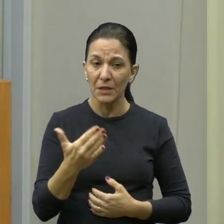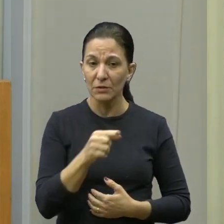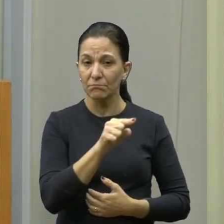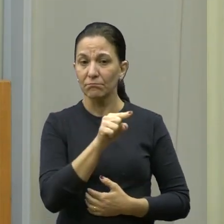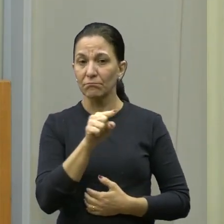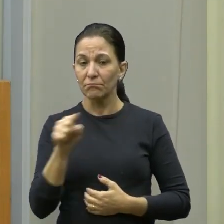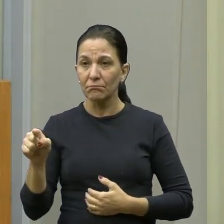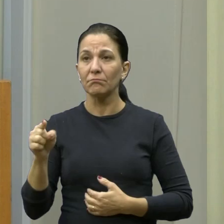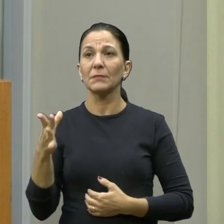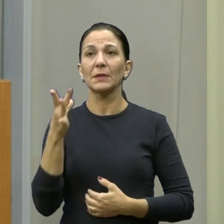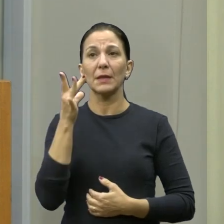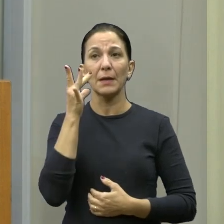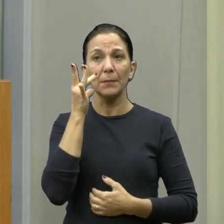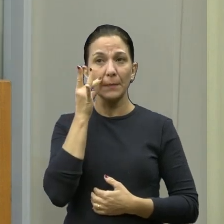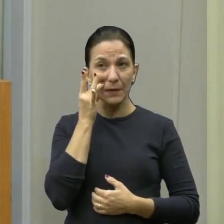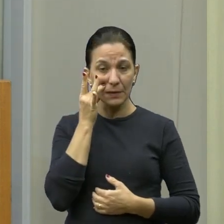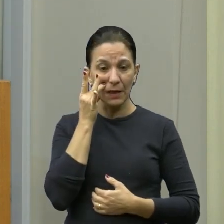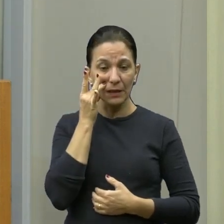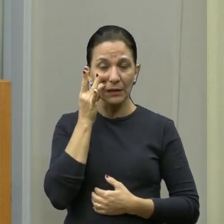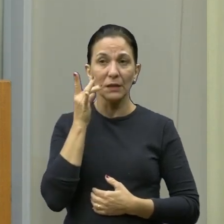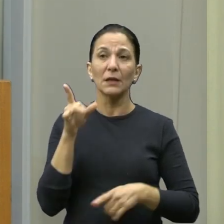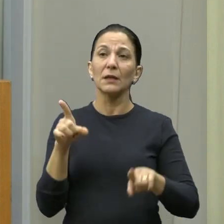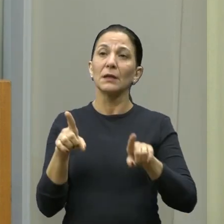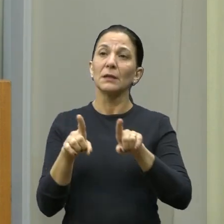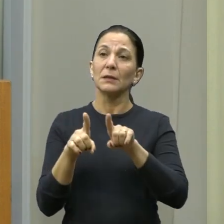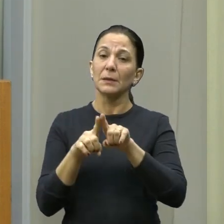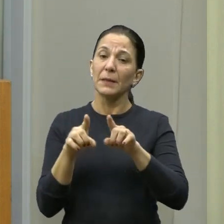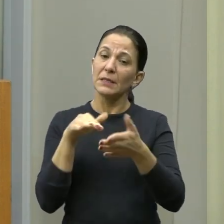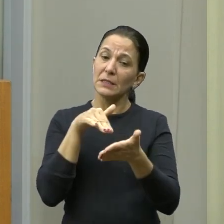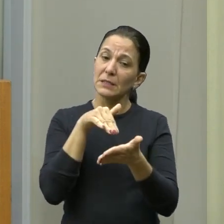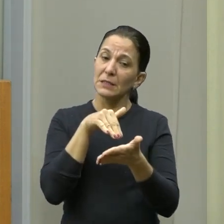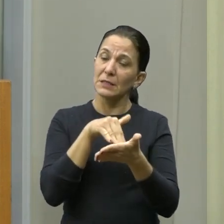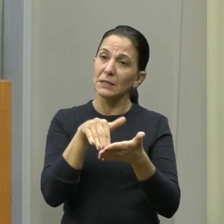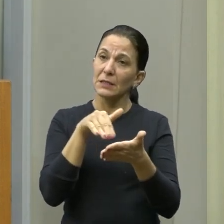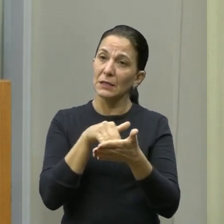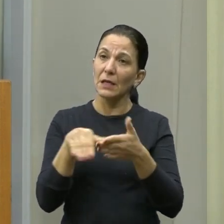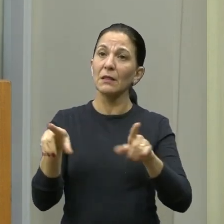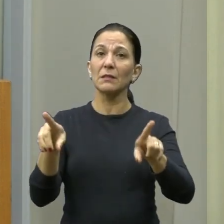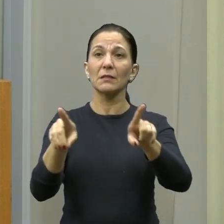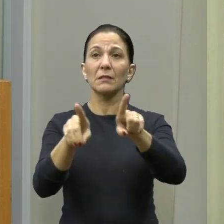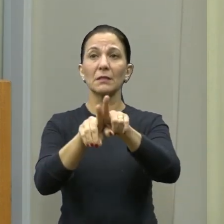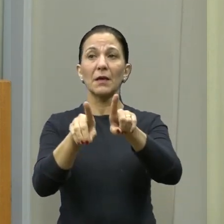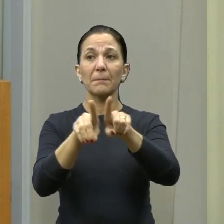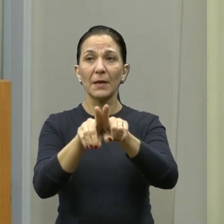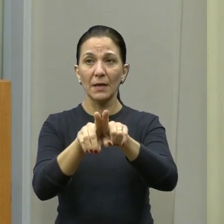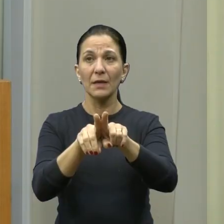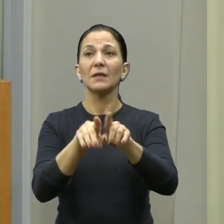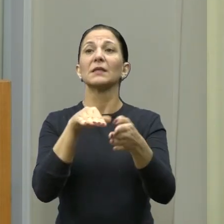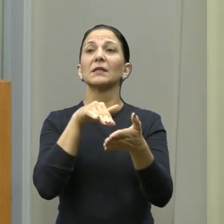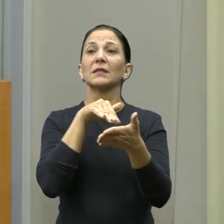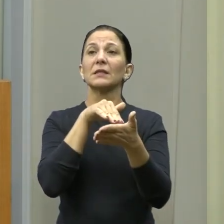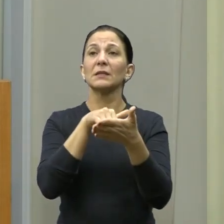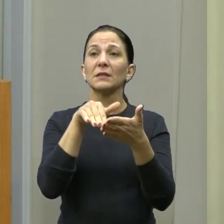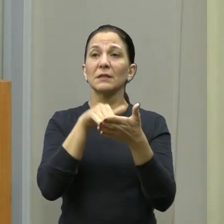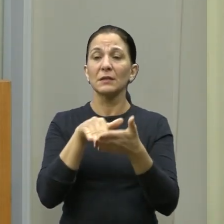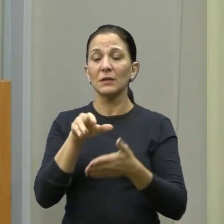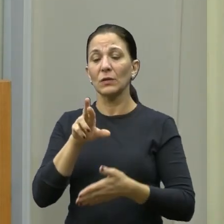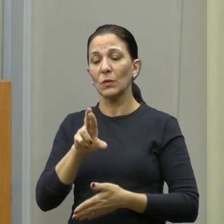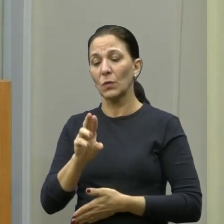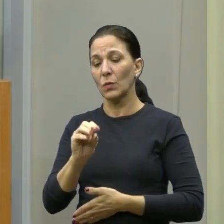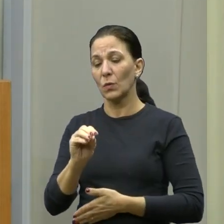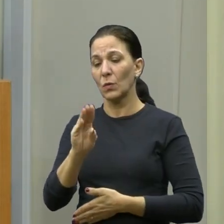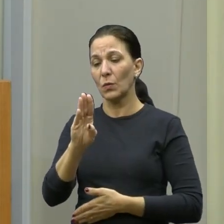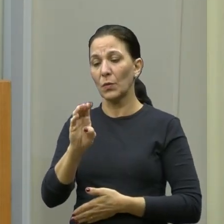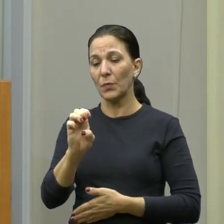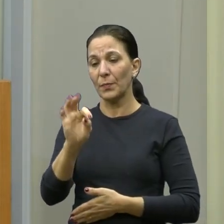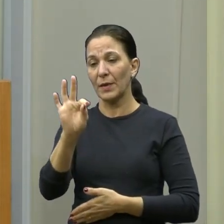presença do prefeito Lapena, conto muito com a presença do secretário e conto com a presença também do secretário Roberto Pereira, que é